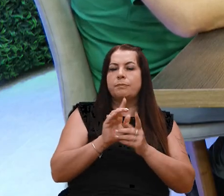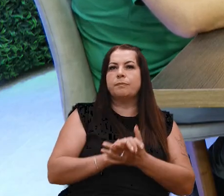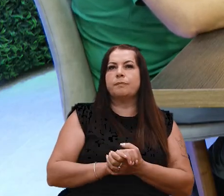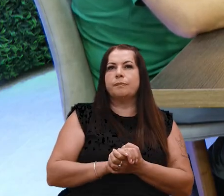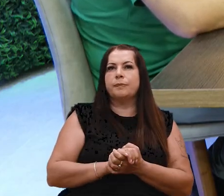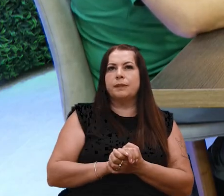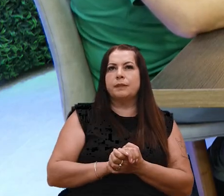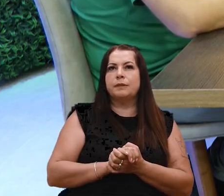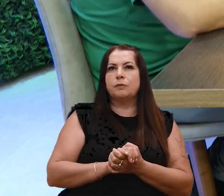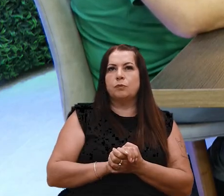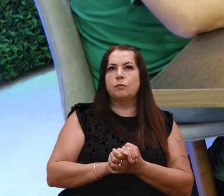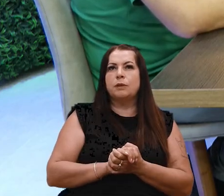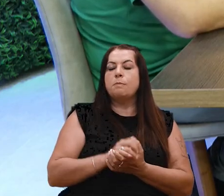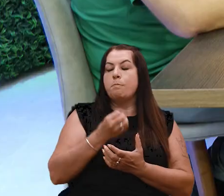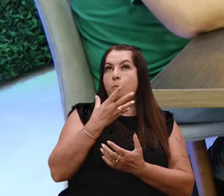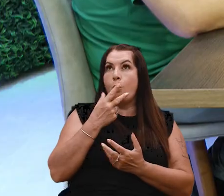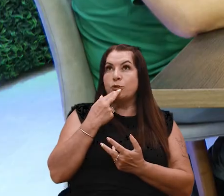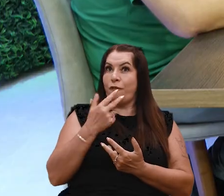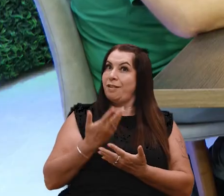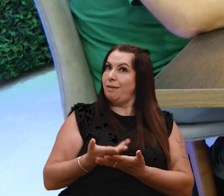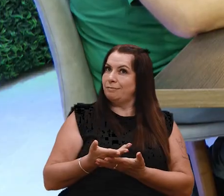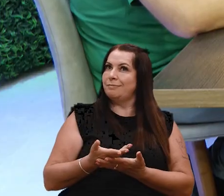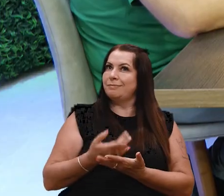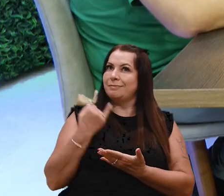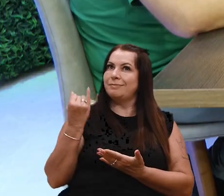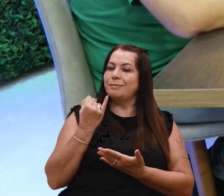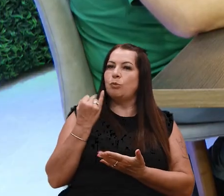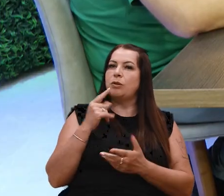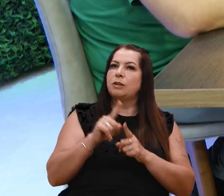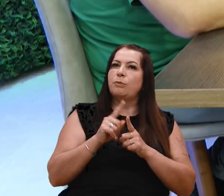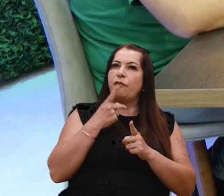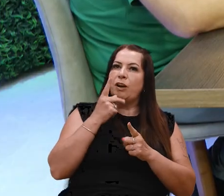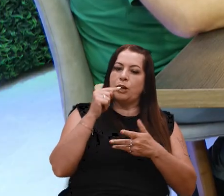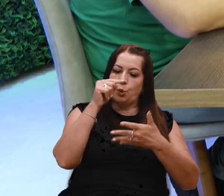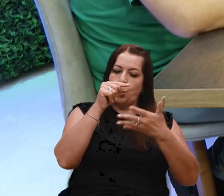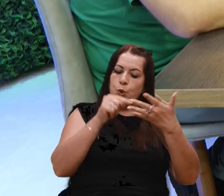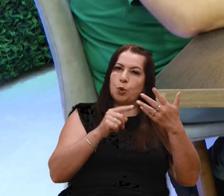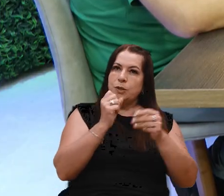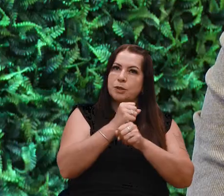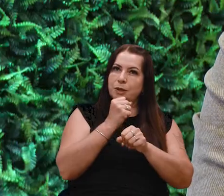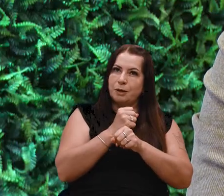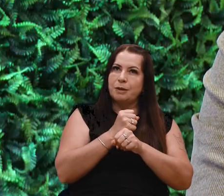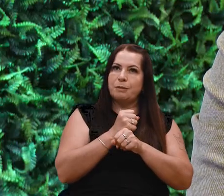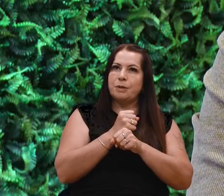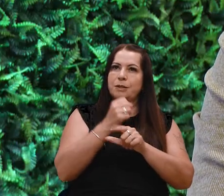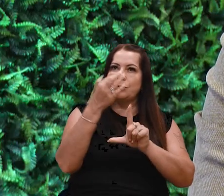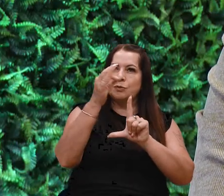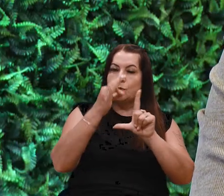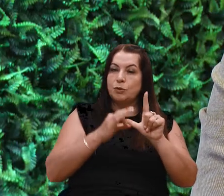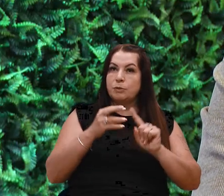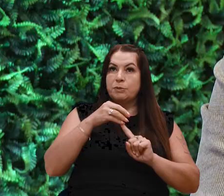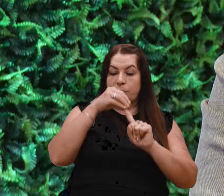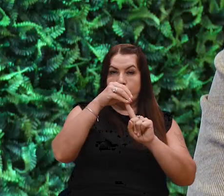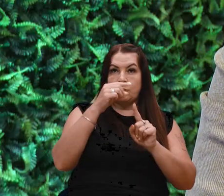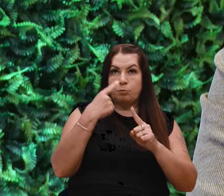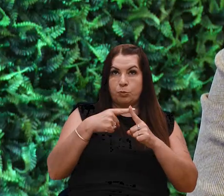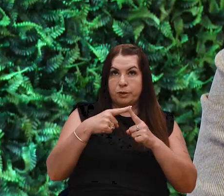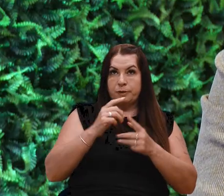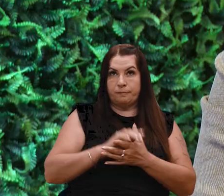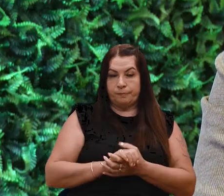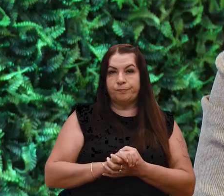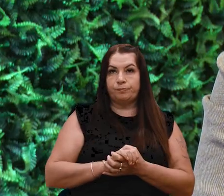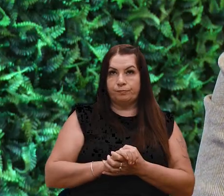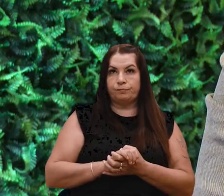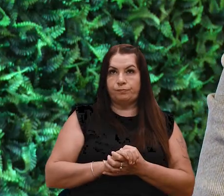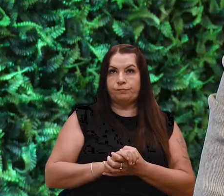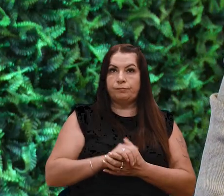boas novidades, né? São boas novidades, mas é importante falar sobre todas essas obras estruturantes e de logística, principalmente porque hoje aqui